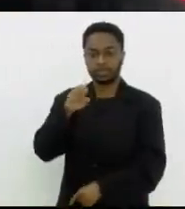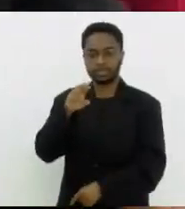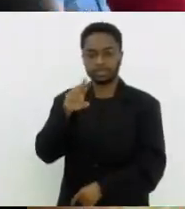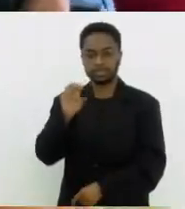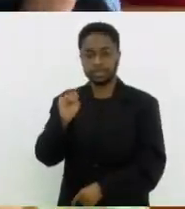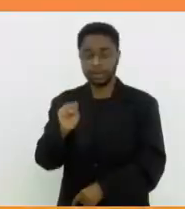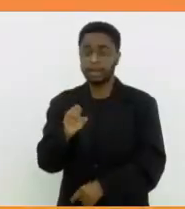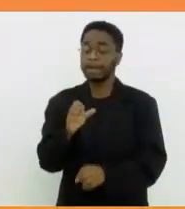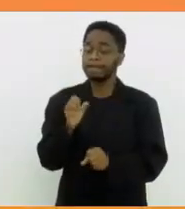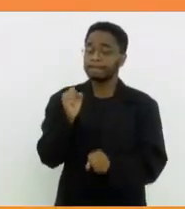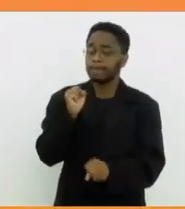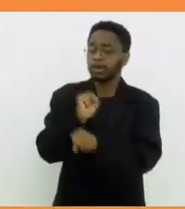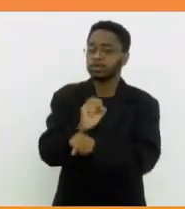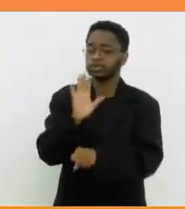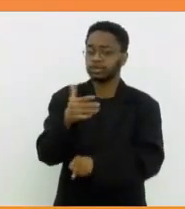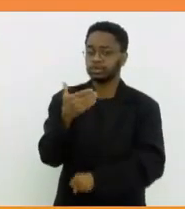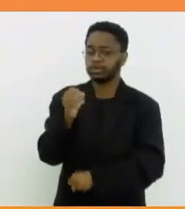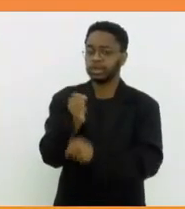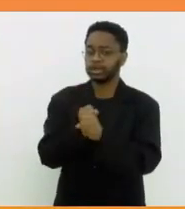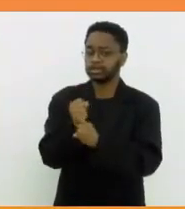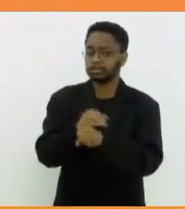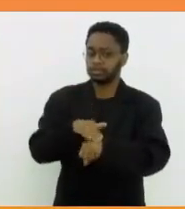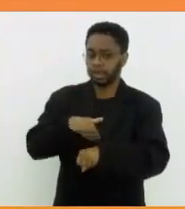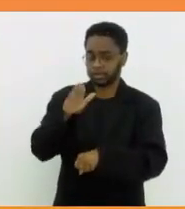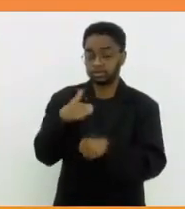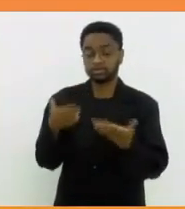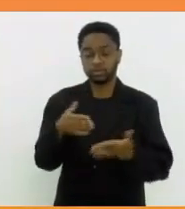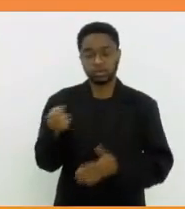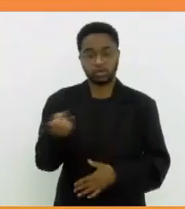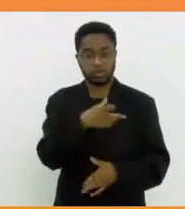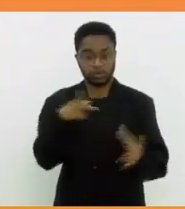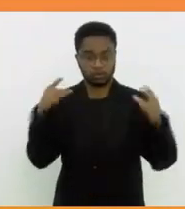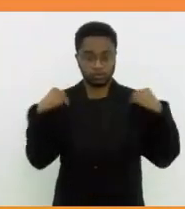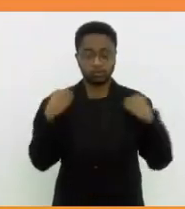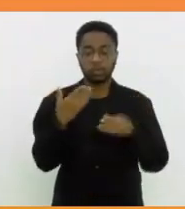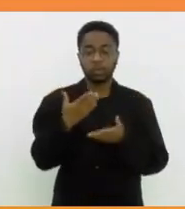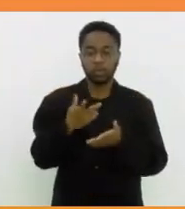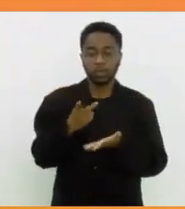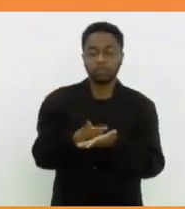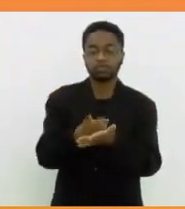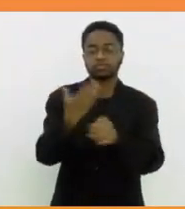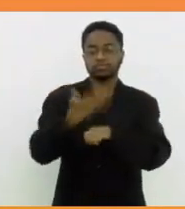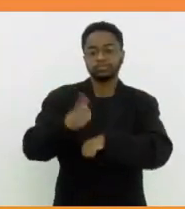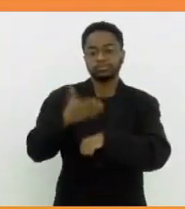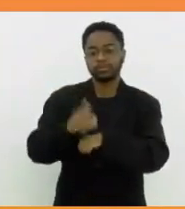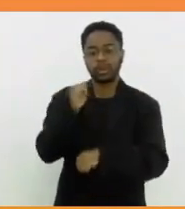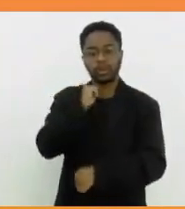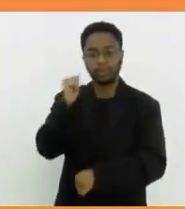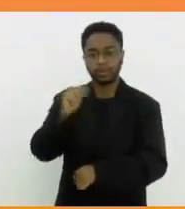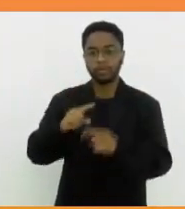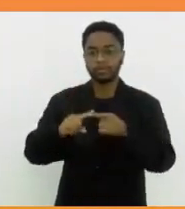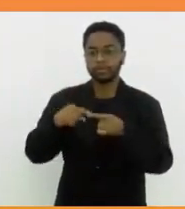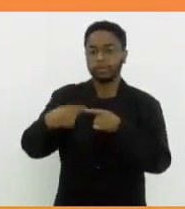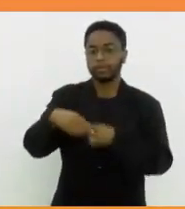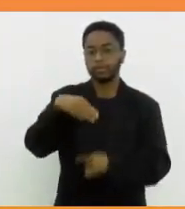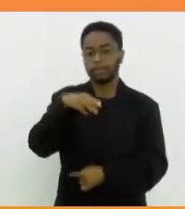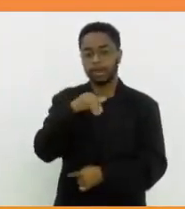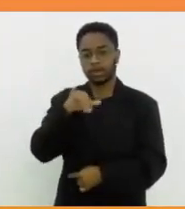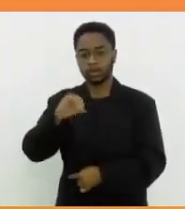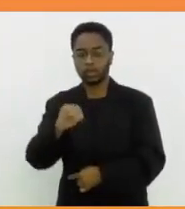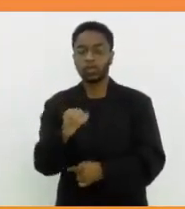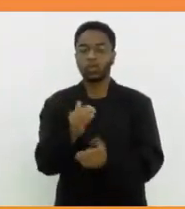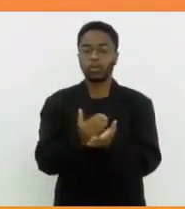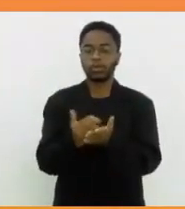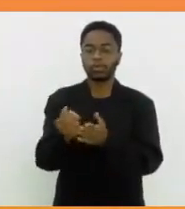mais de 10 anos. Os novos motorneiros vão continuar em treinamento neste mês de abril. Em maio, já será possível a circulação dos bondes